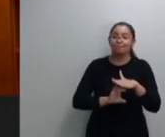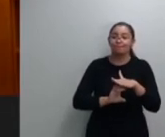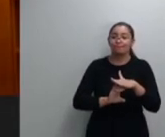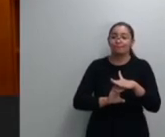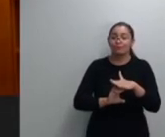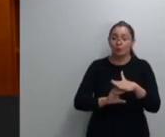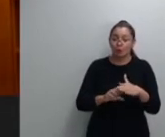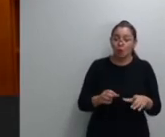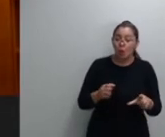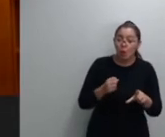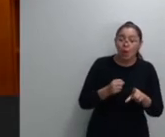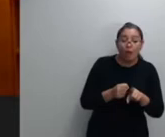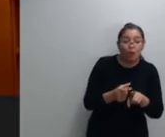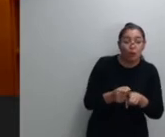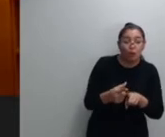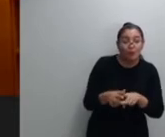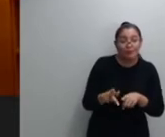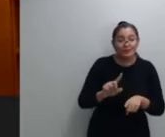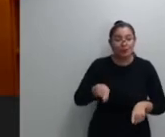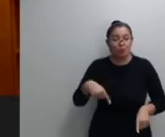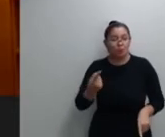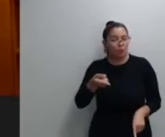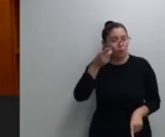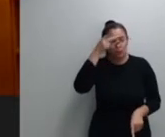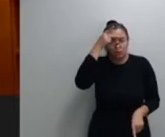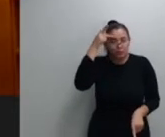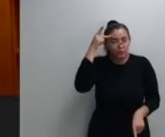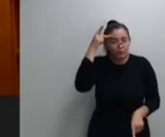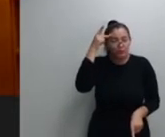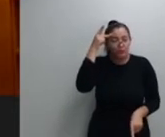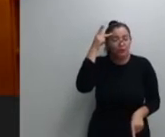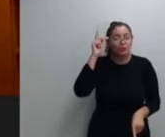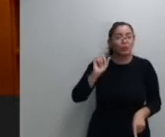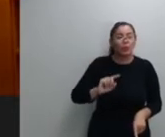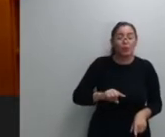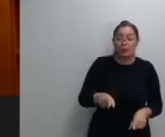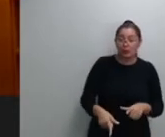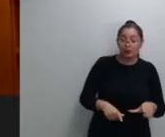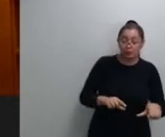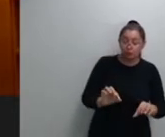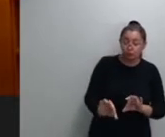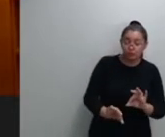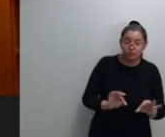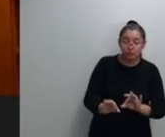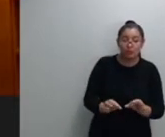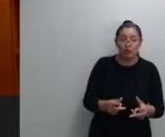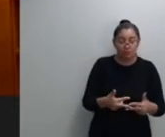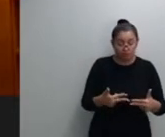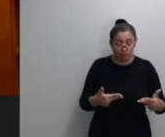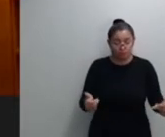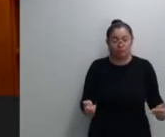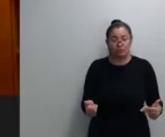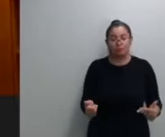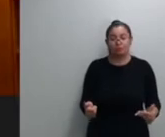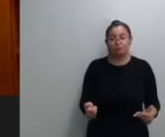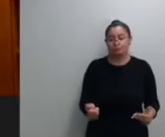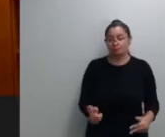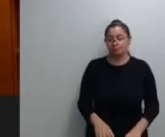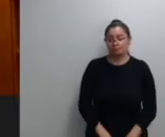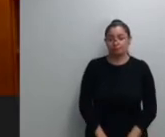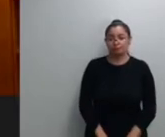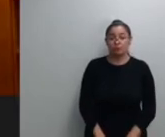terceiros ou para utilização na produção de bens destinado à venda ou de serviço, como diz a lei.